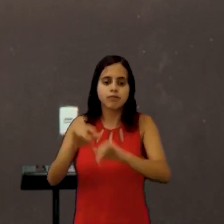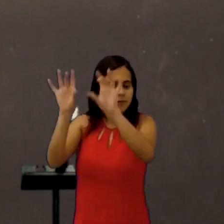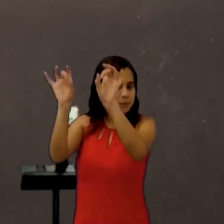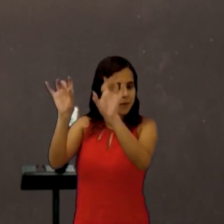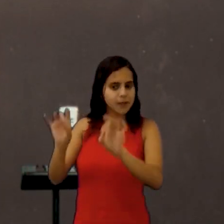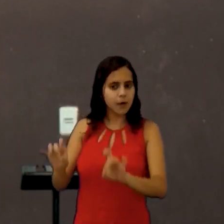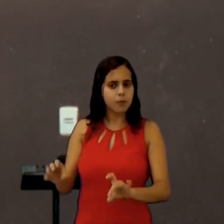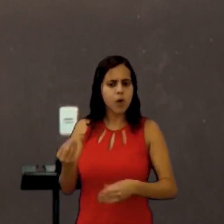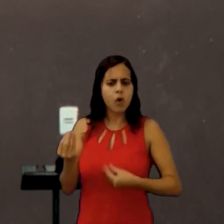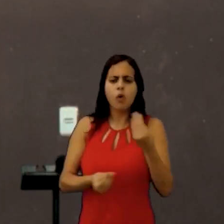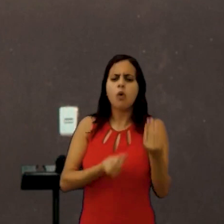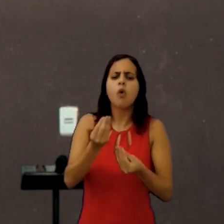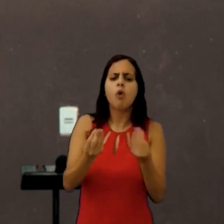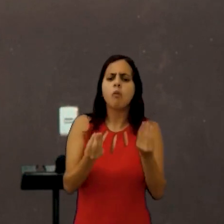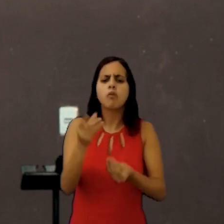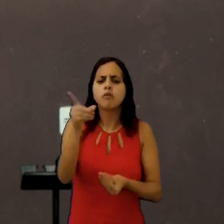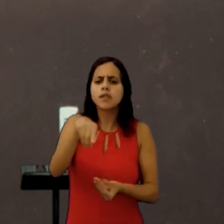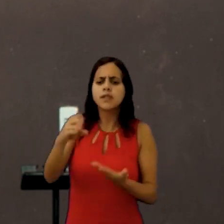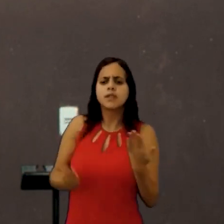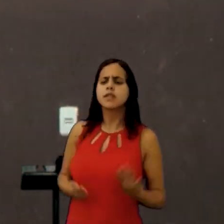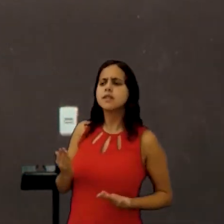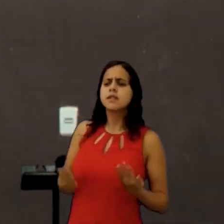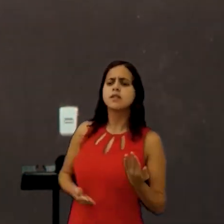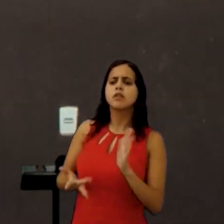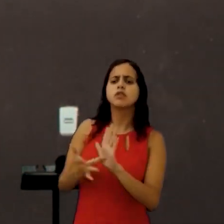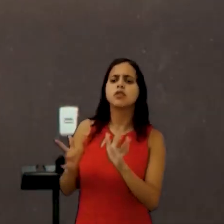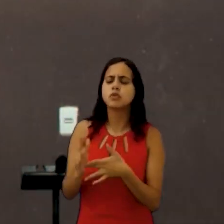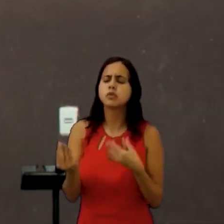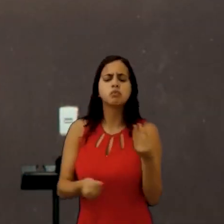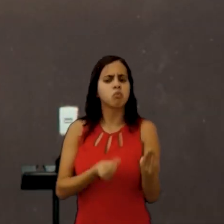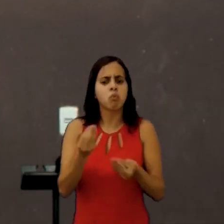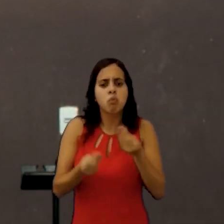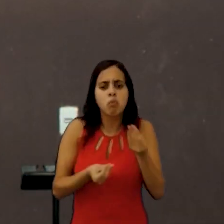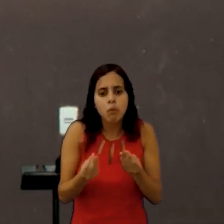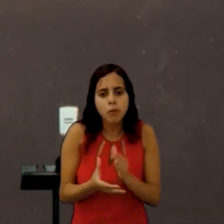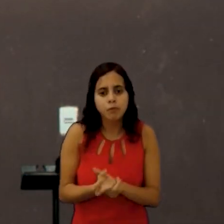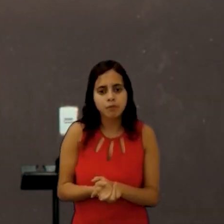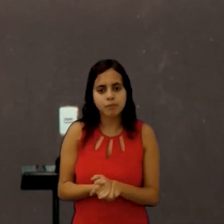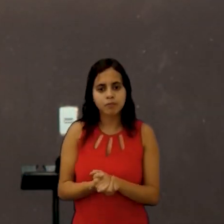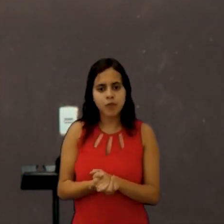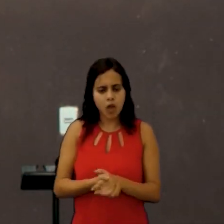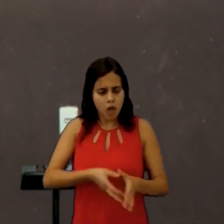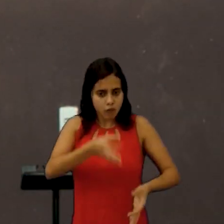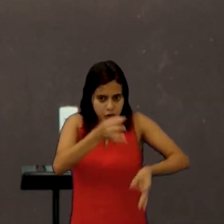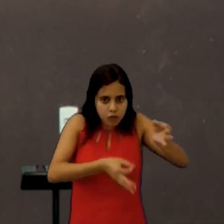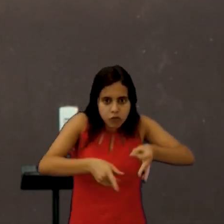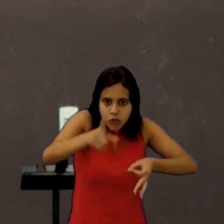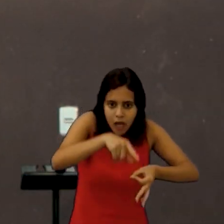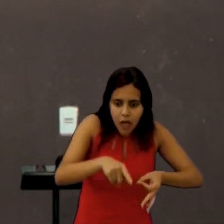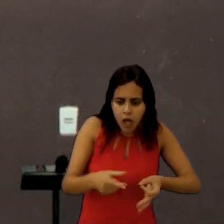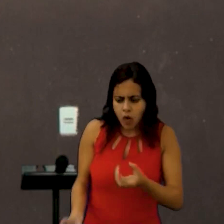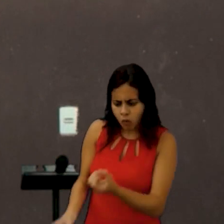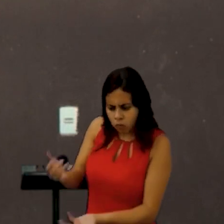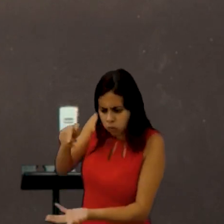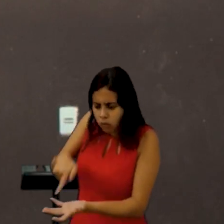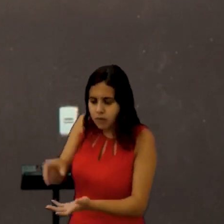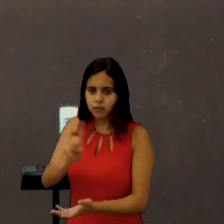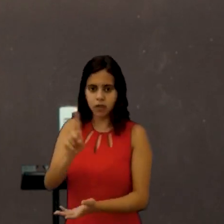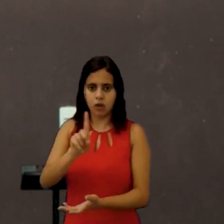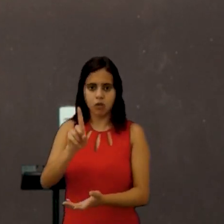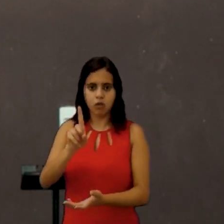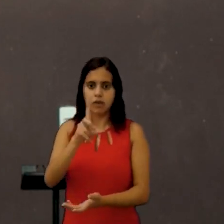Como você usou o seu tabernáculo? Você vai ser julgado por isso. Não será condenado, mas receberá o